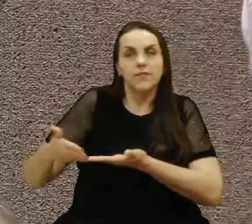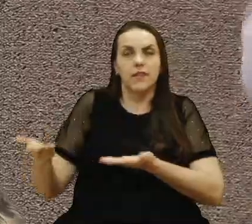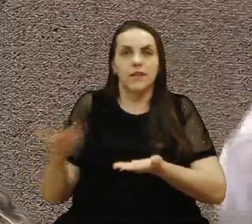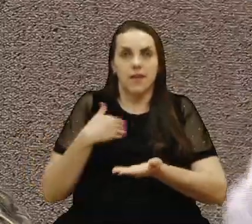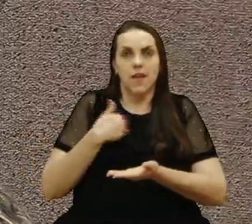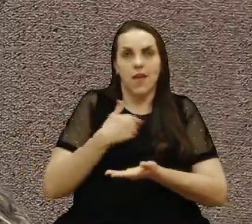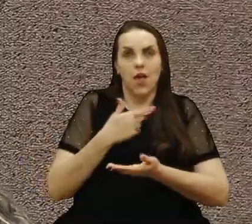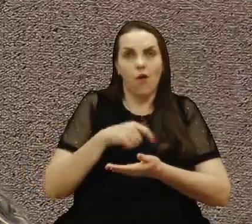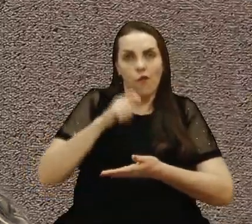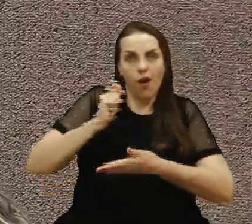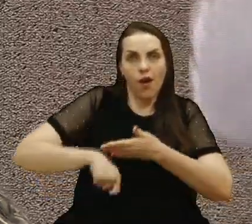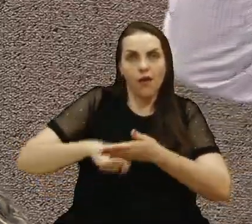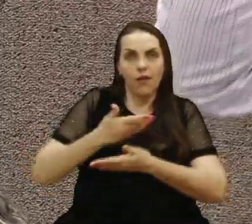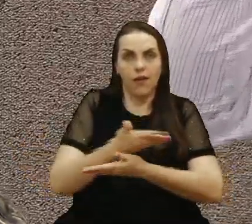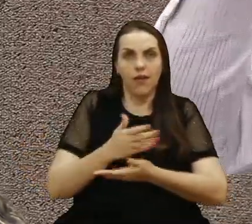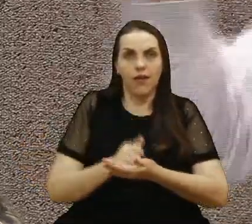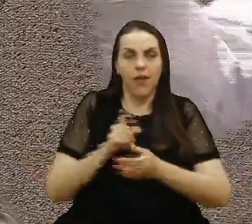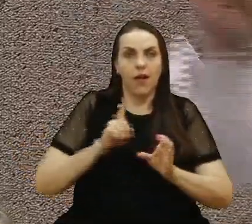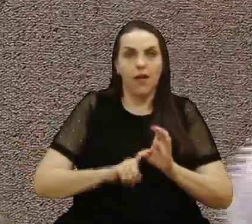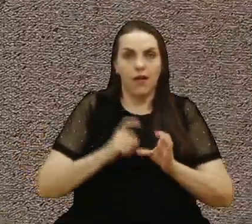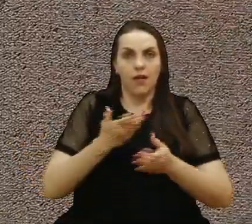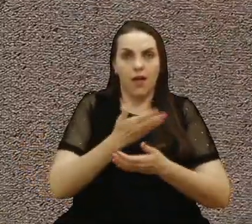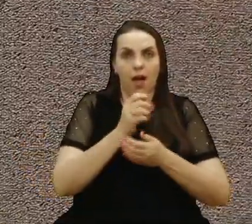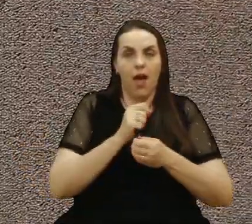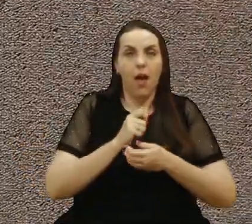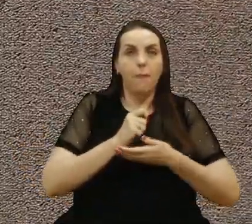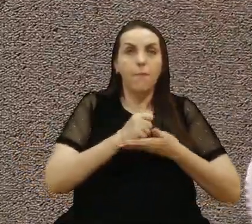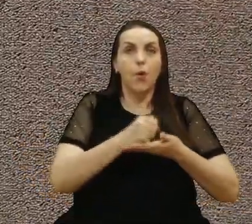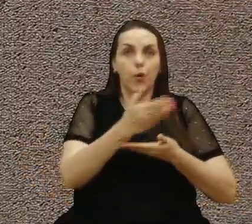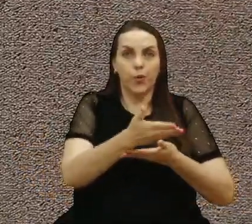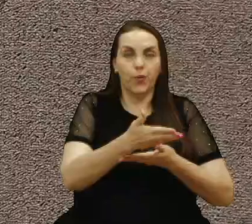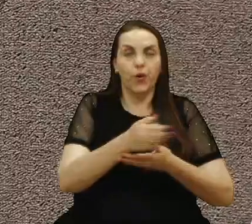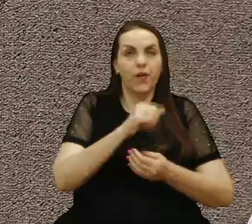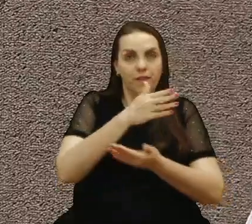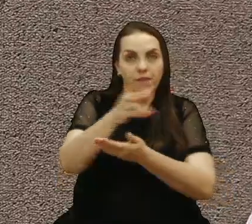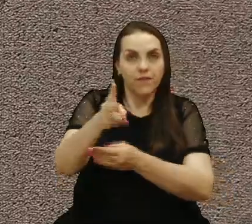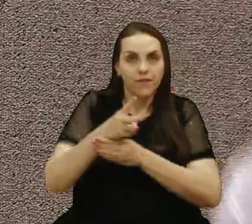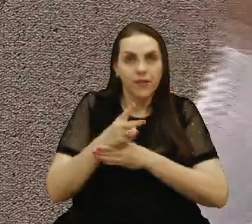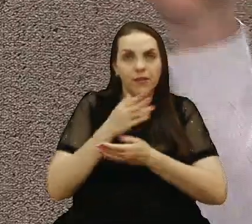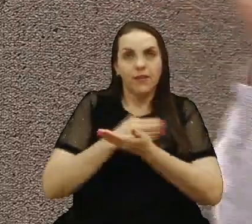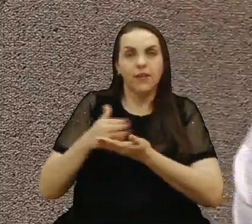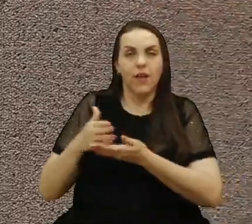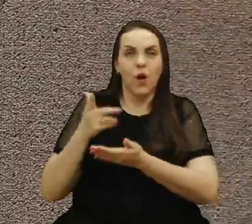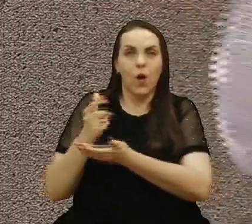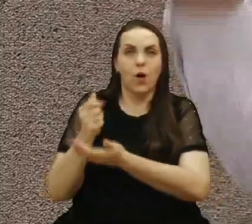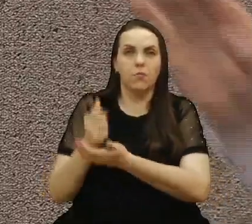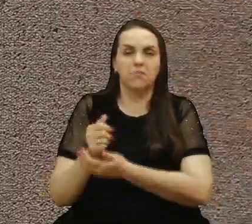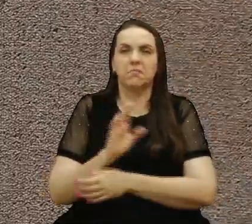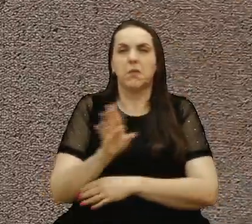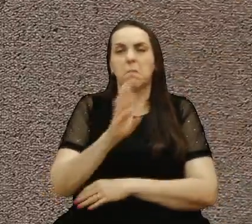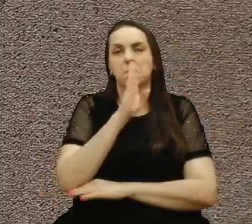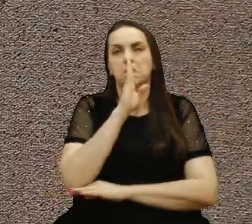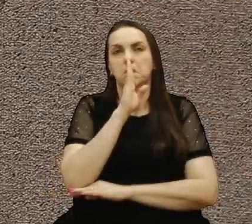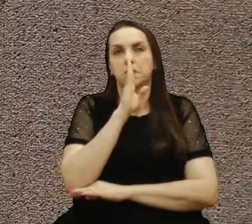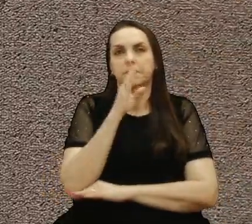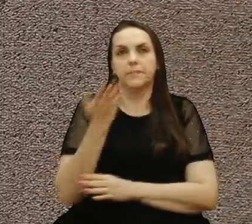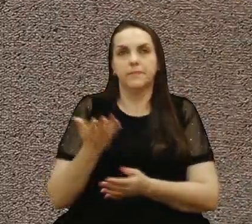servir de avalista, que daí eles financiam o equipamento e compram o equipamento, nada, silêncio